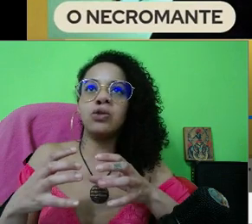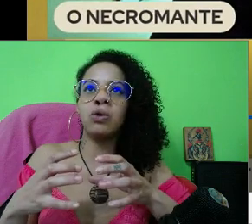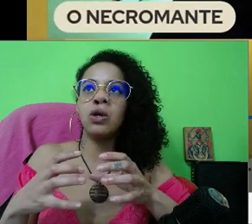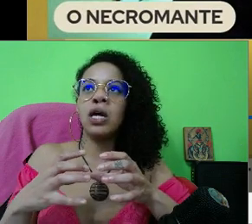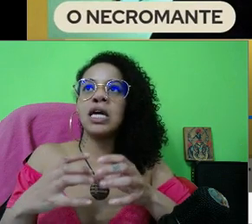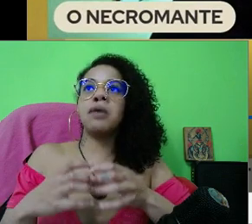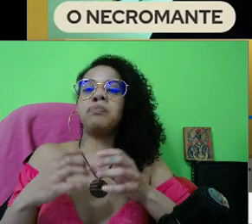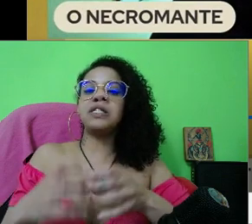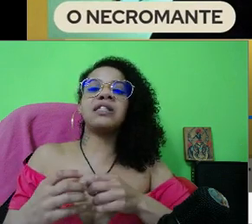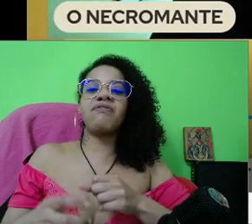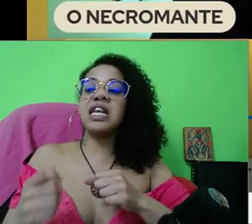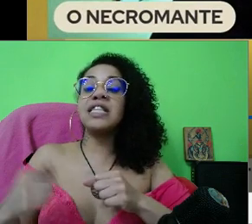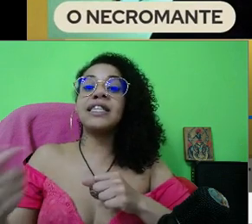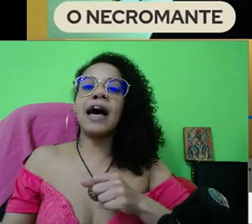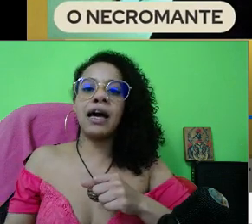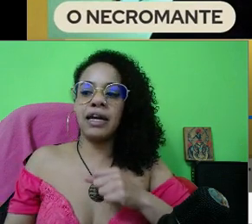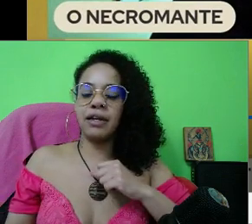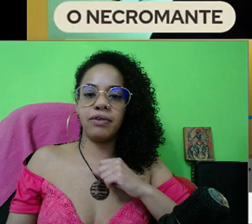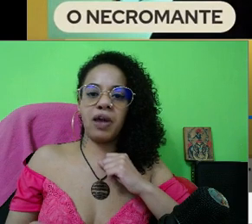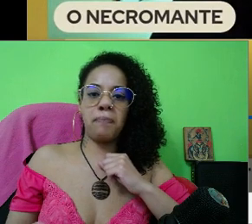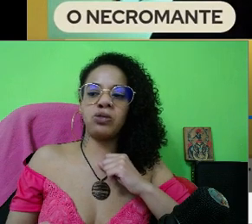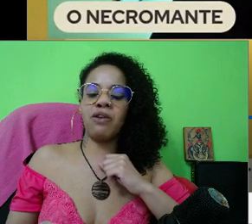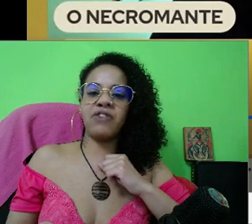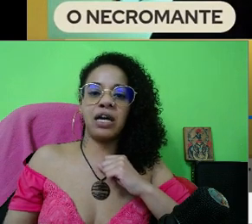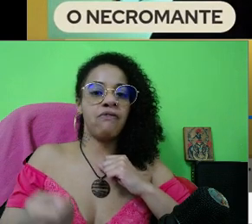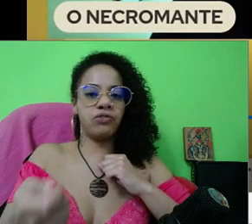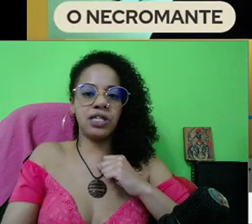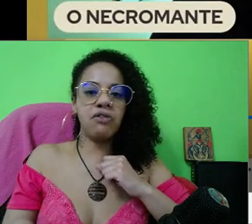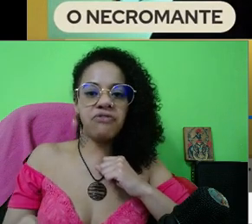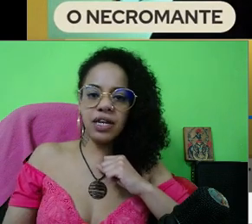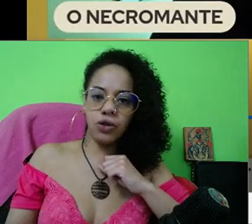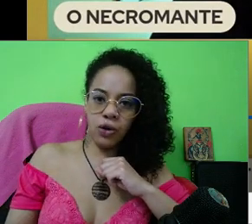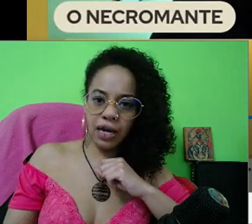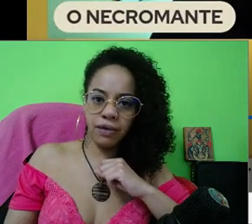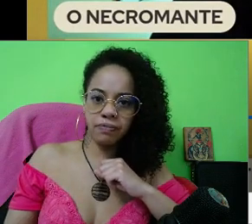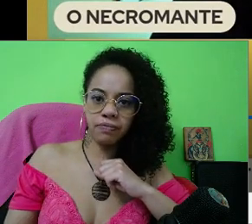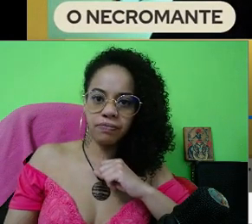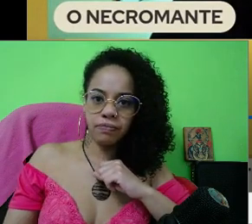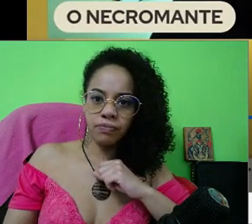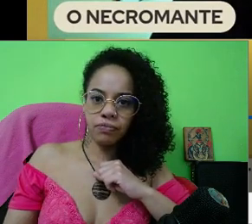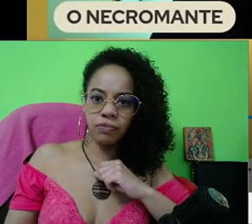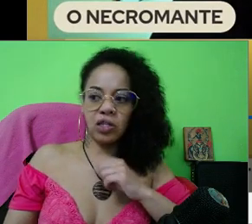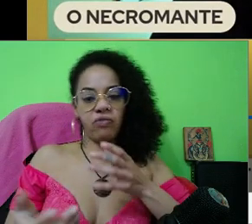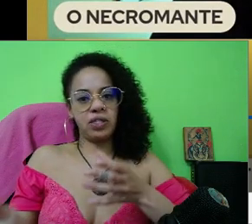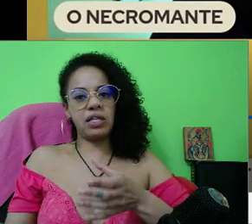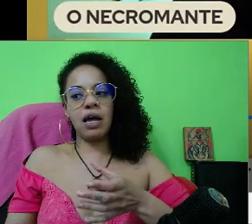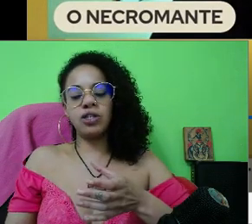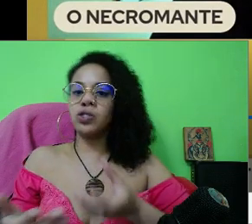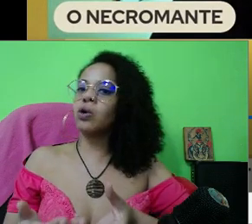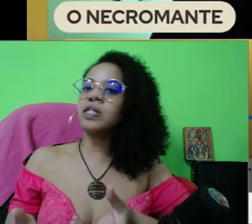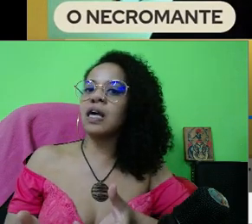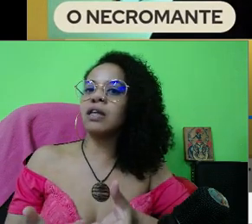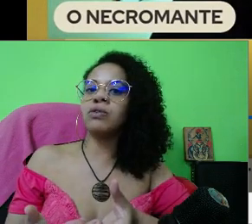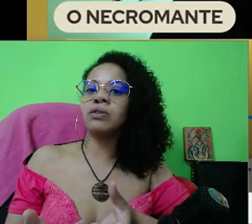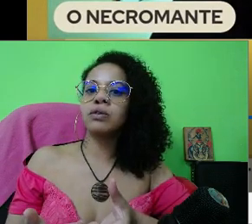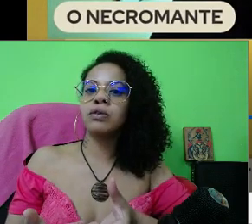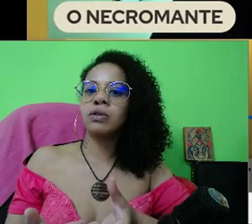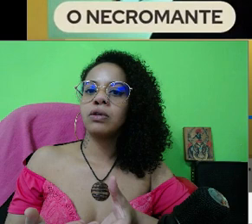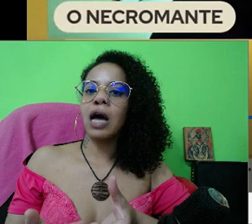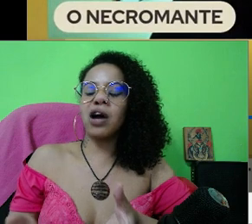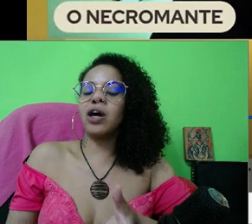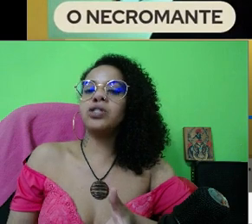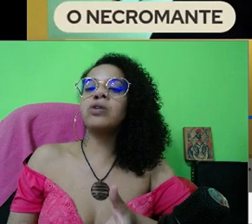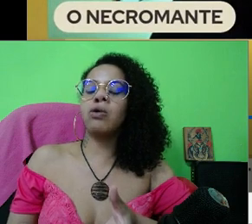nojento que precisa validar né O que a pessoa fala você não validou né então você tá distorcendo